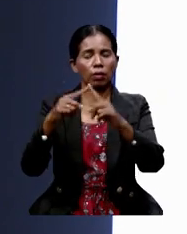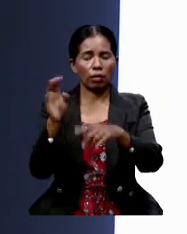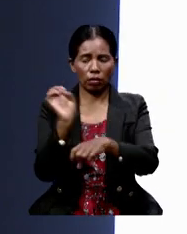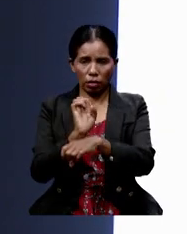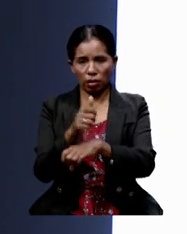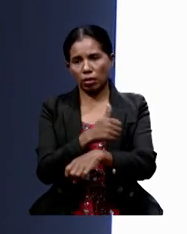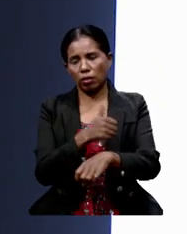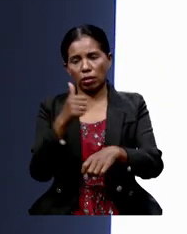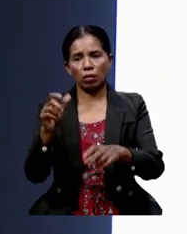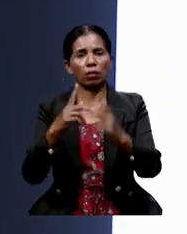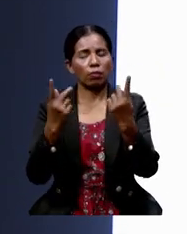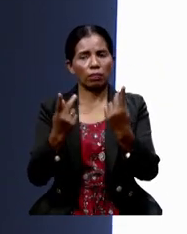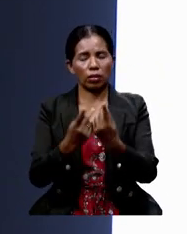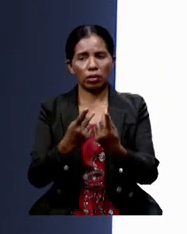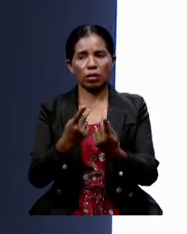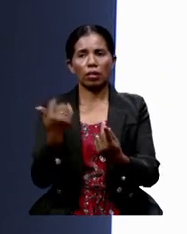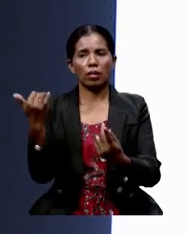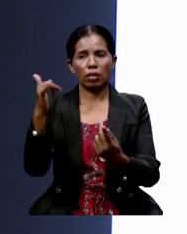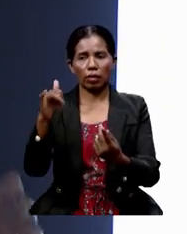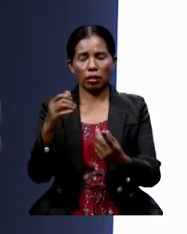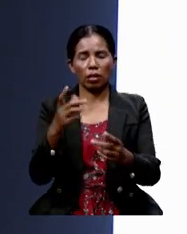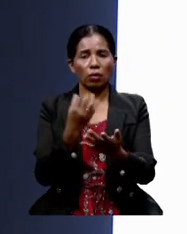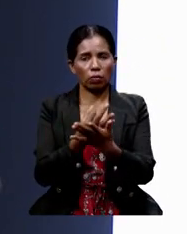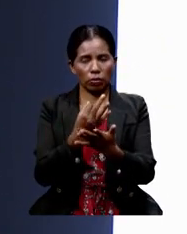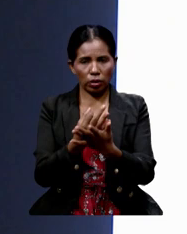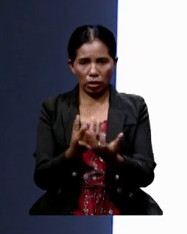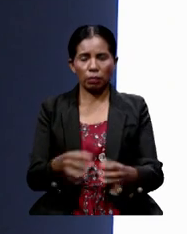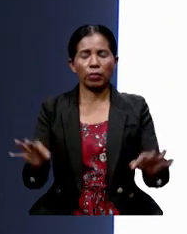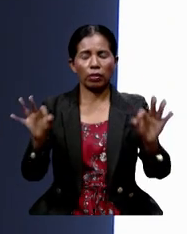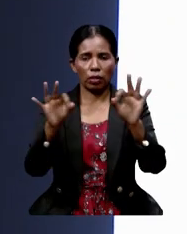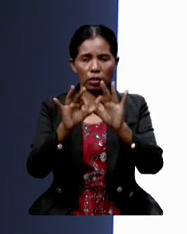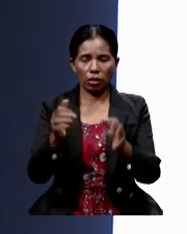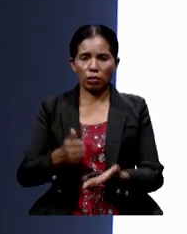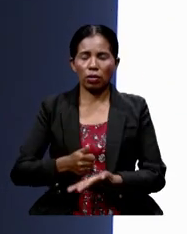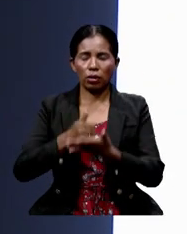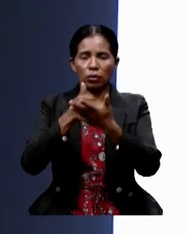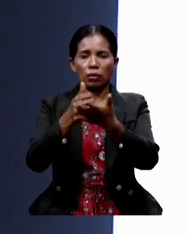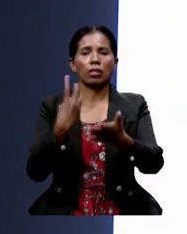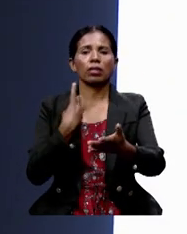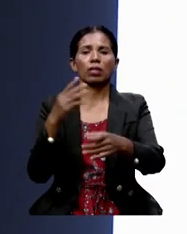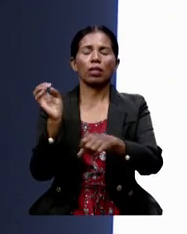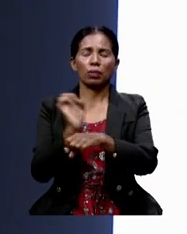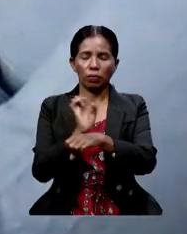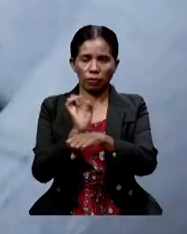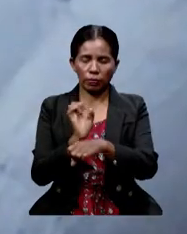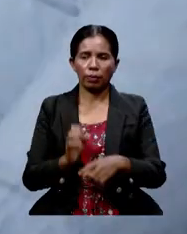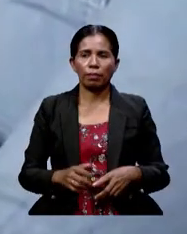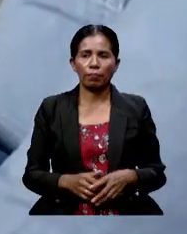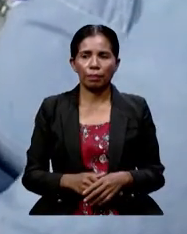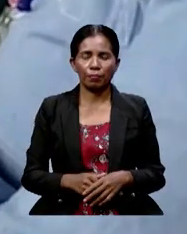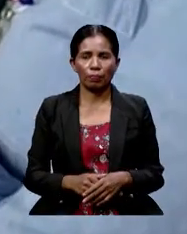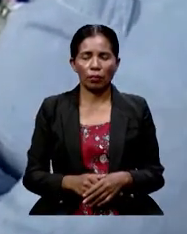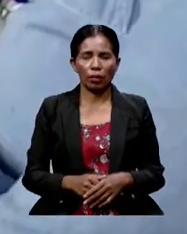o setor financeiro um setor alternativo onde sustenta a economia a longo prazo.